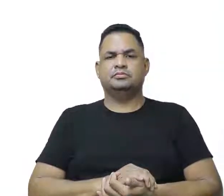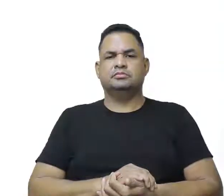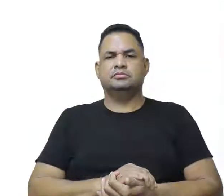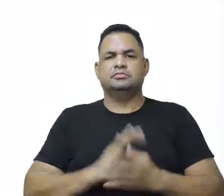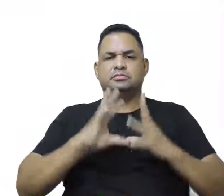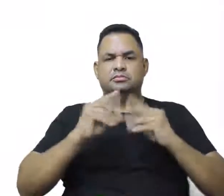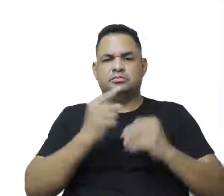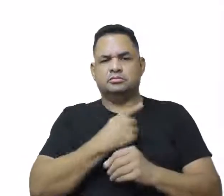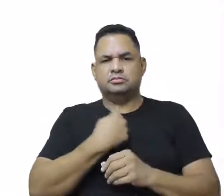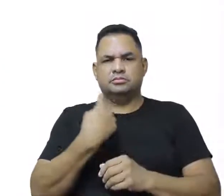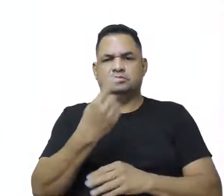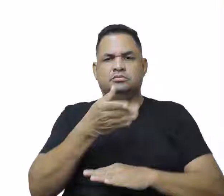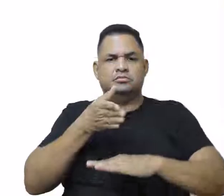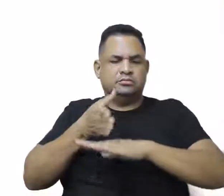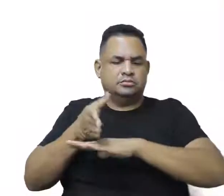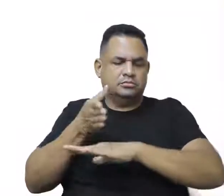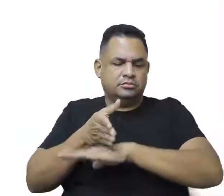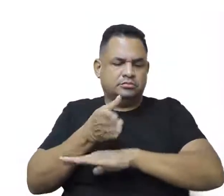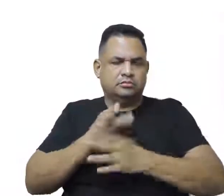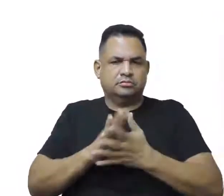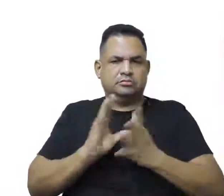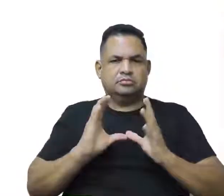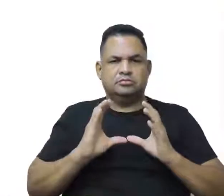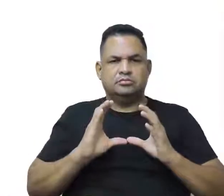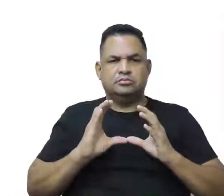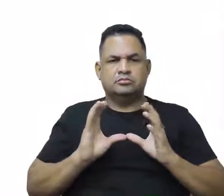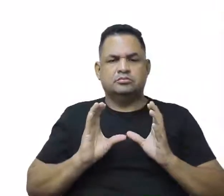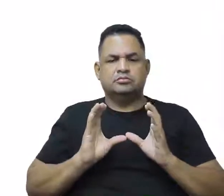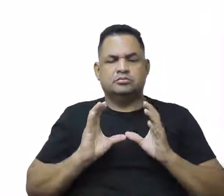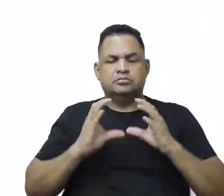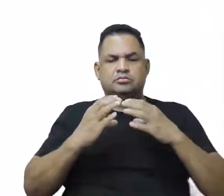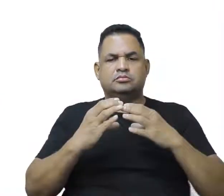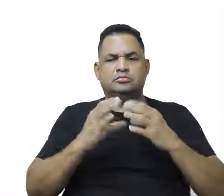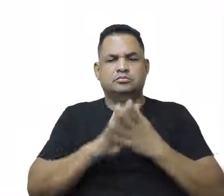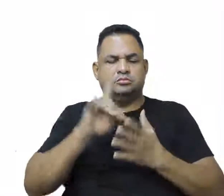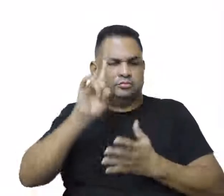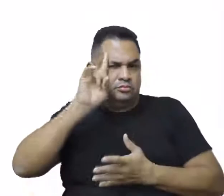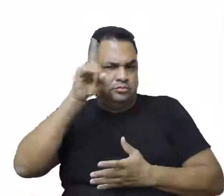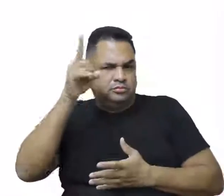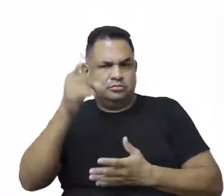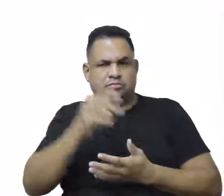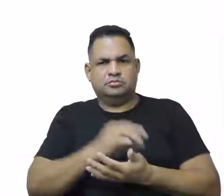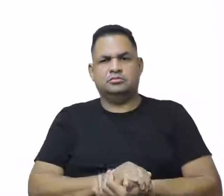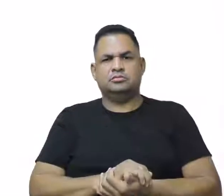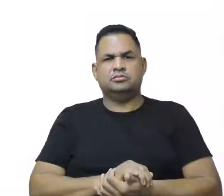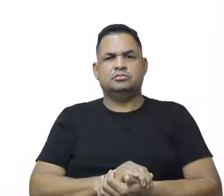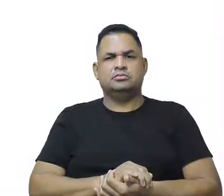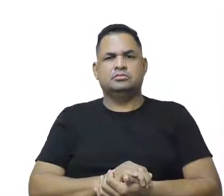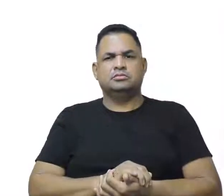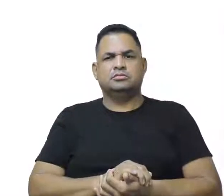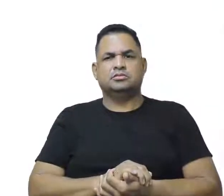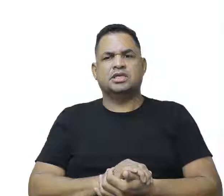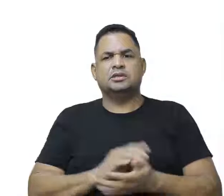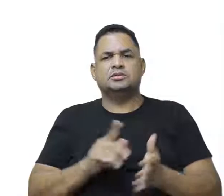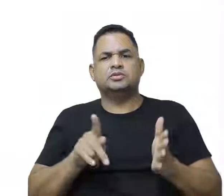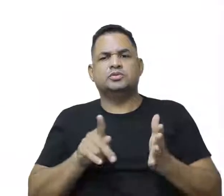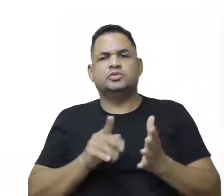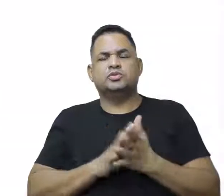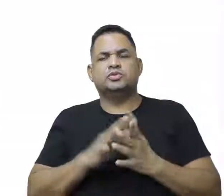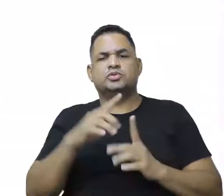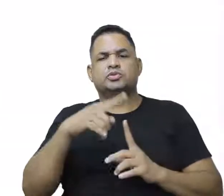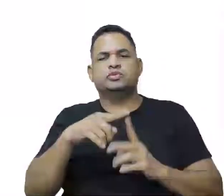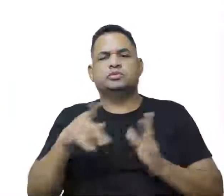Todos nós participamos de certos grupos de ideias, né? São espécies de